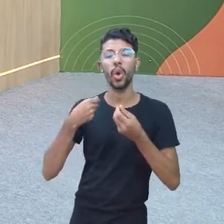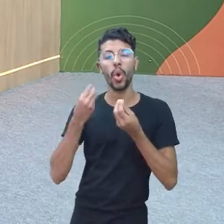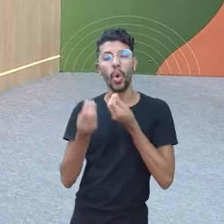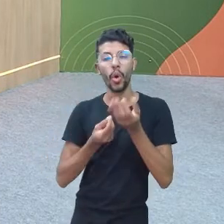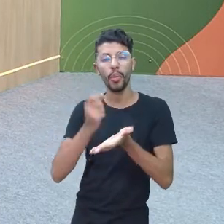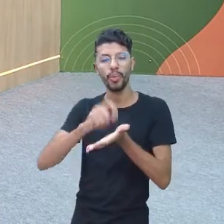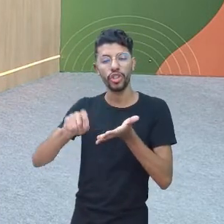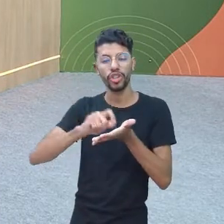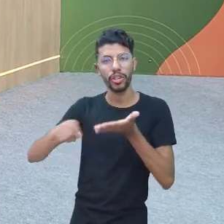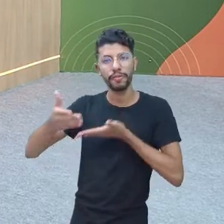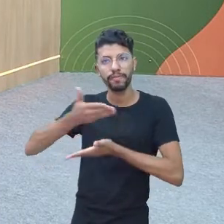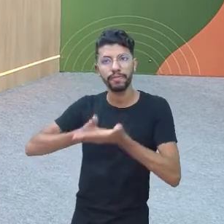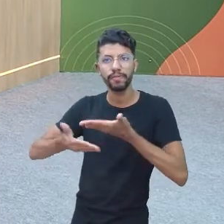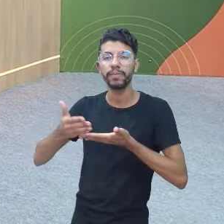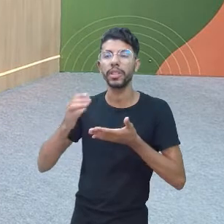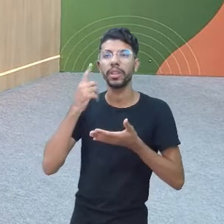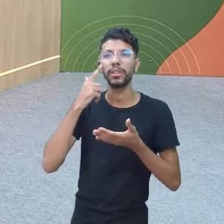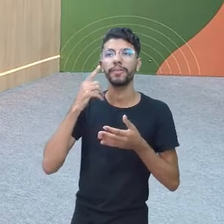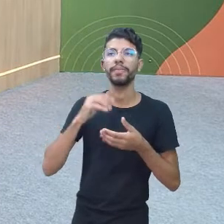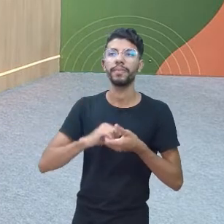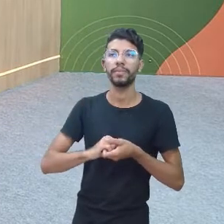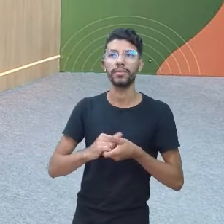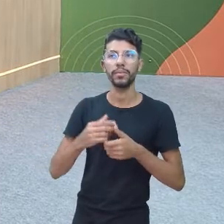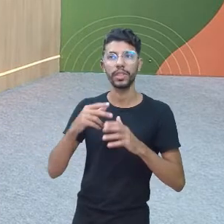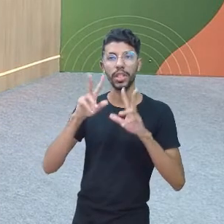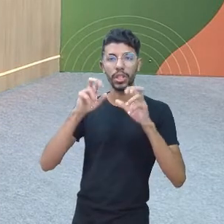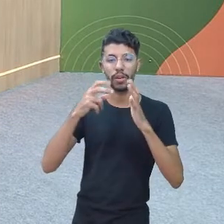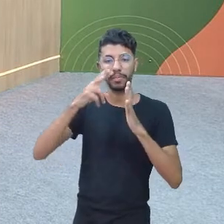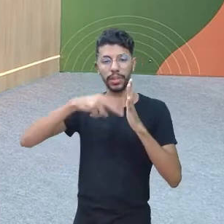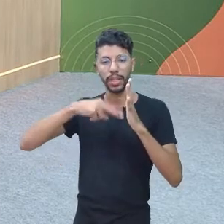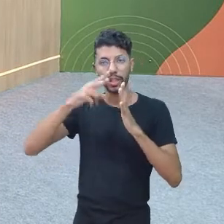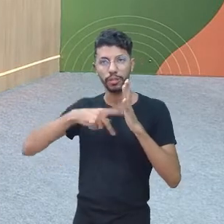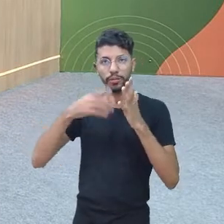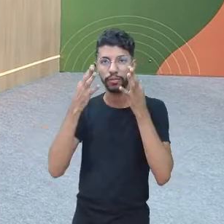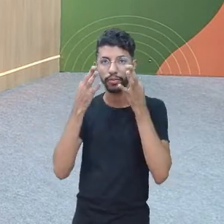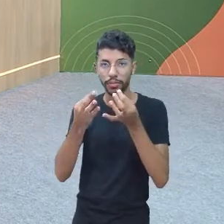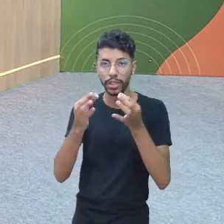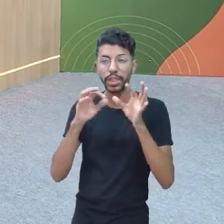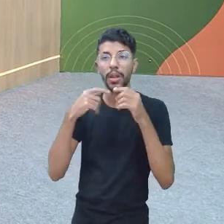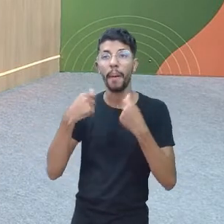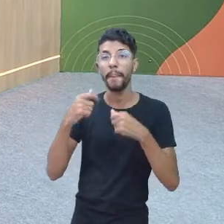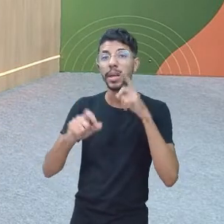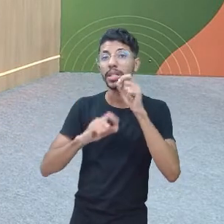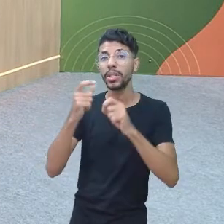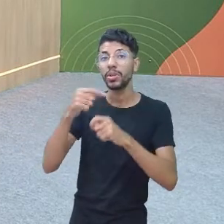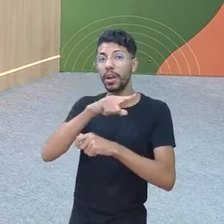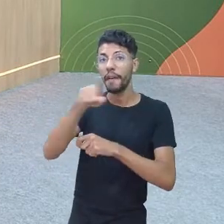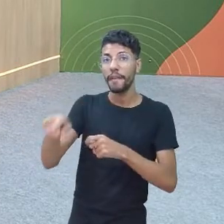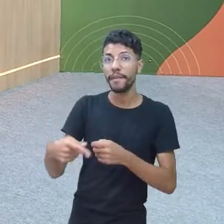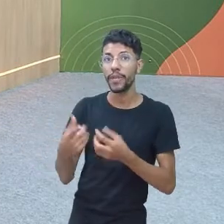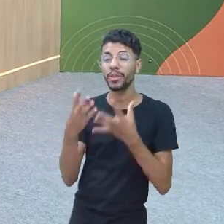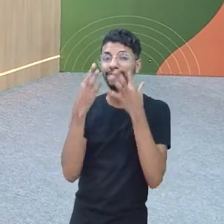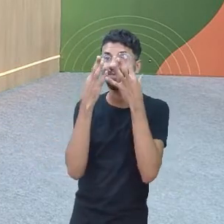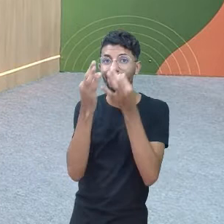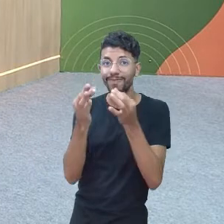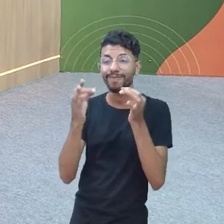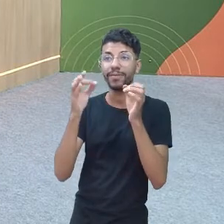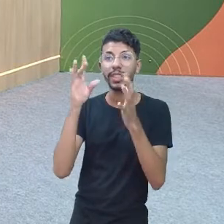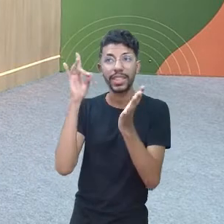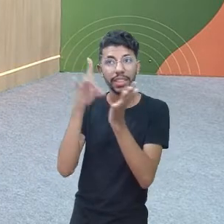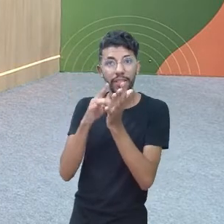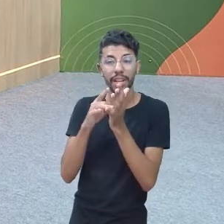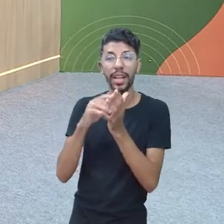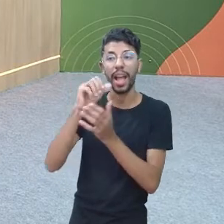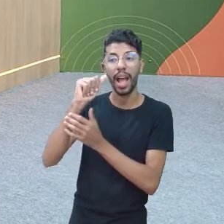essa relação. Gente, quando eu falo de leitura com atenção, eu preciso que vocês prestem de fato a atenção, essa